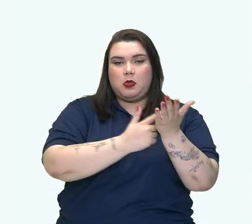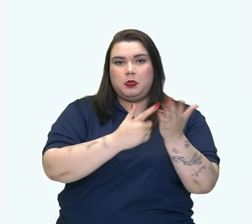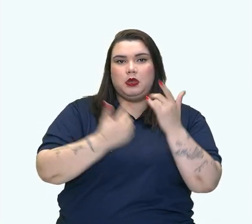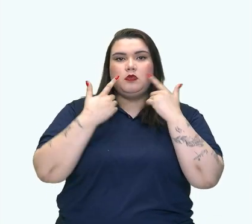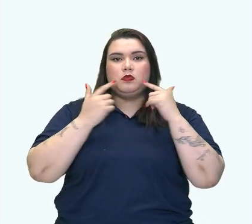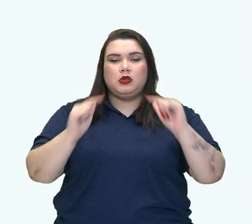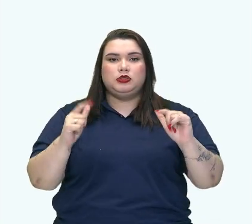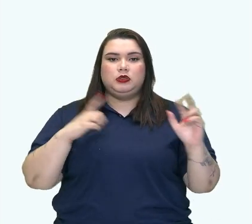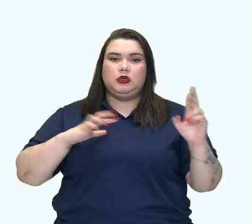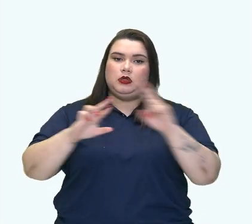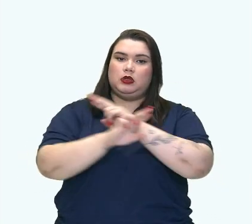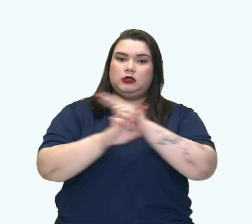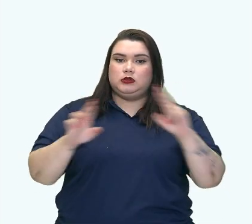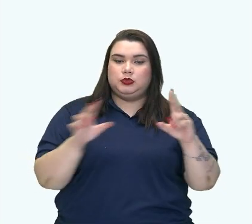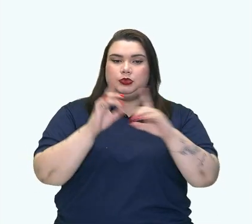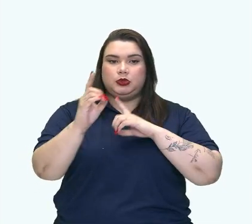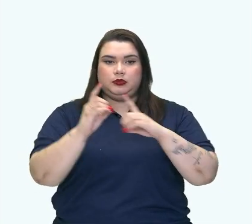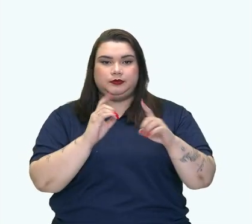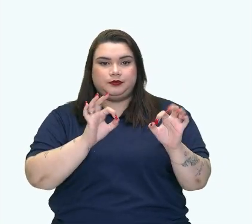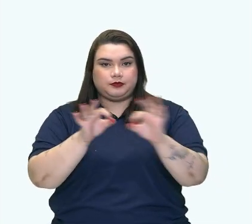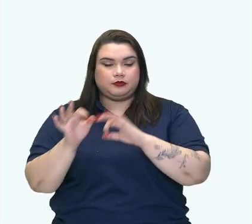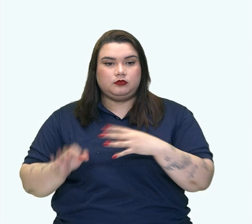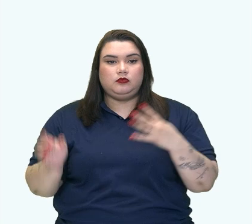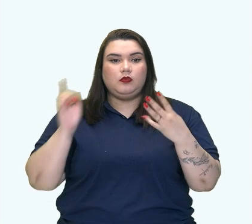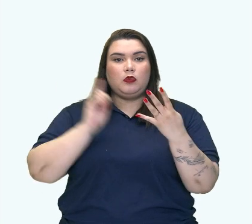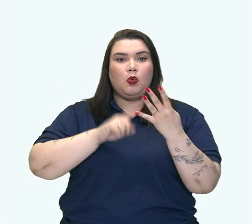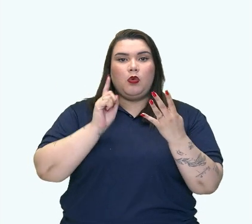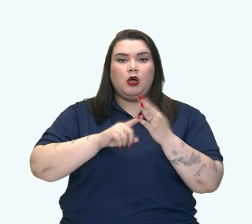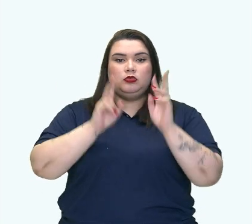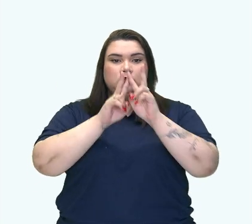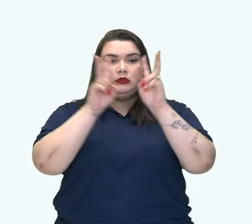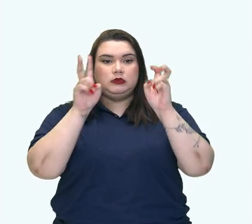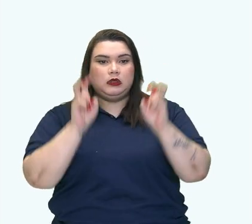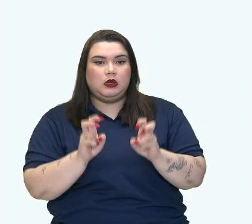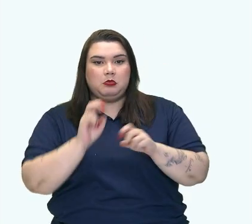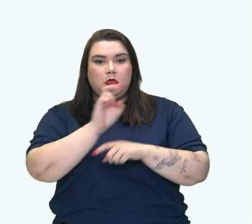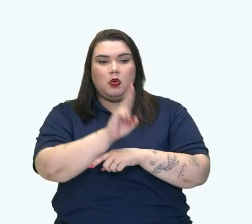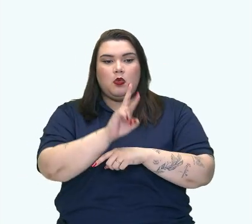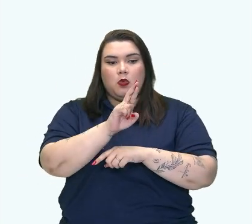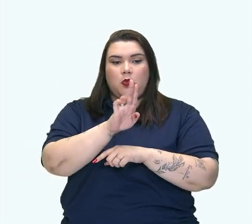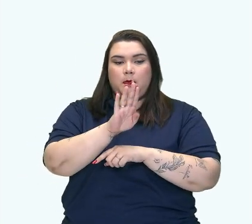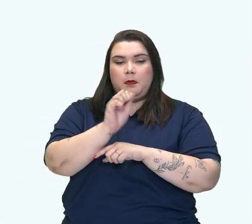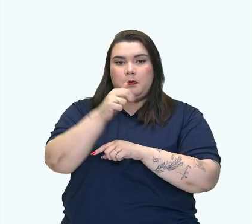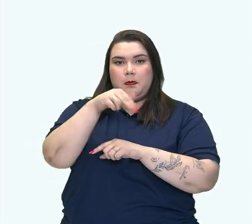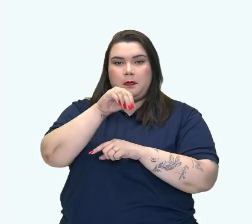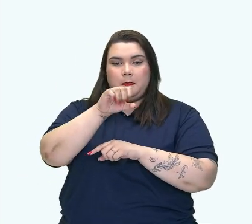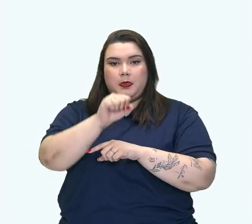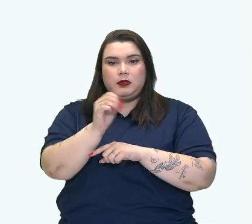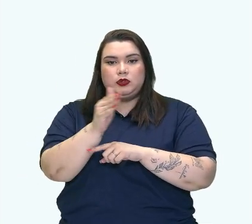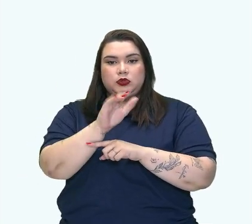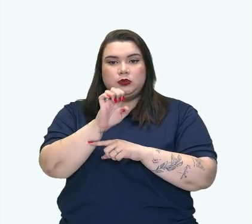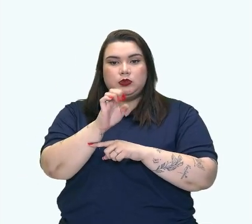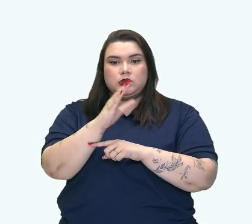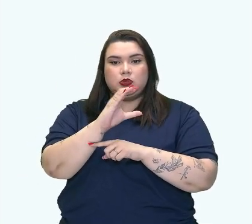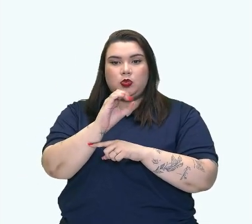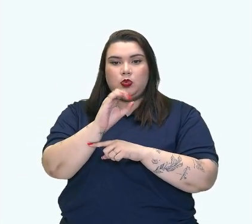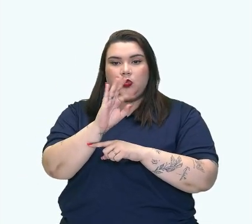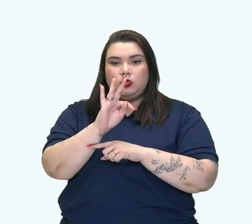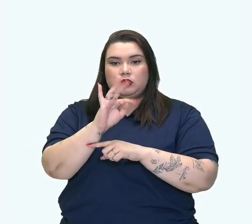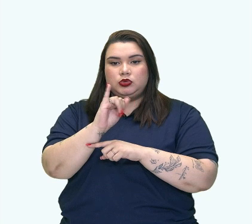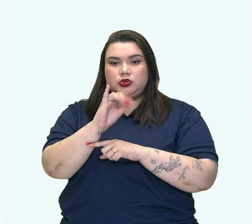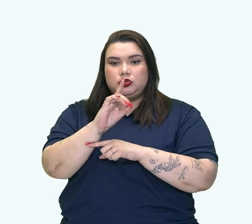e cotidianos, principalmente na literatura marginal. Então, a gente vai ter abordagem de questões